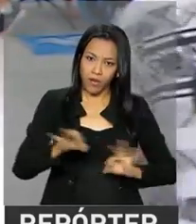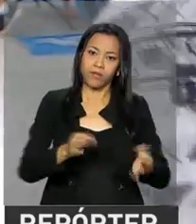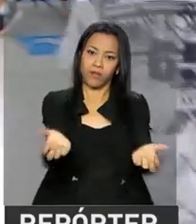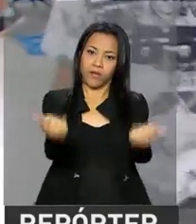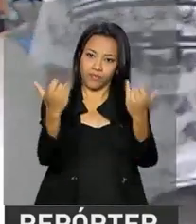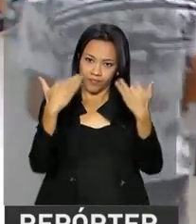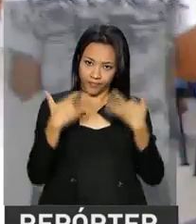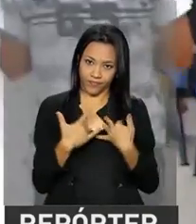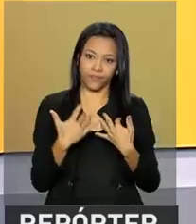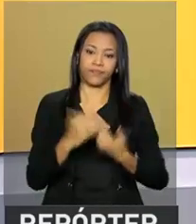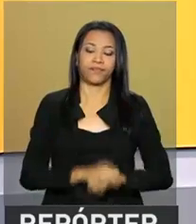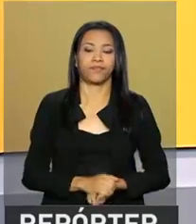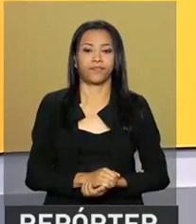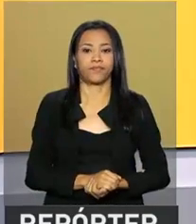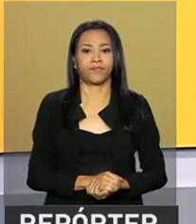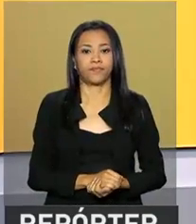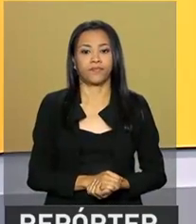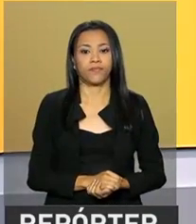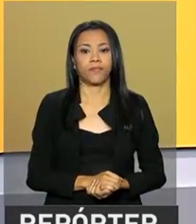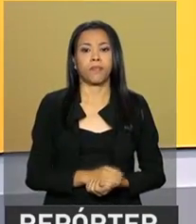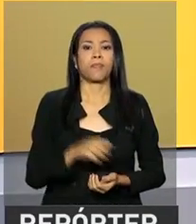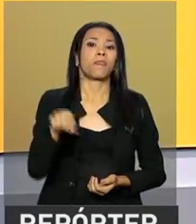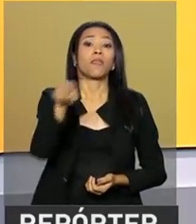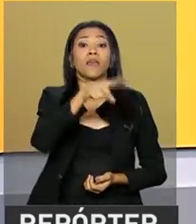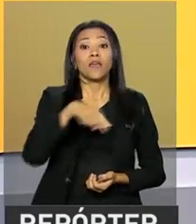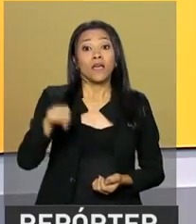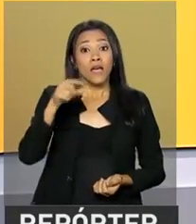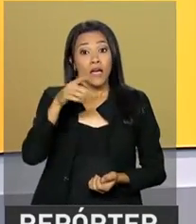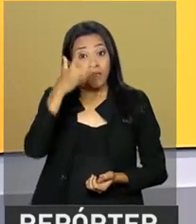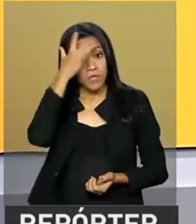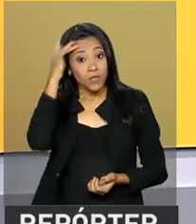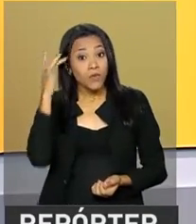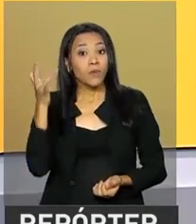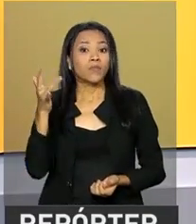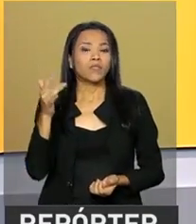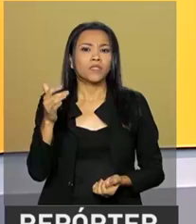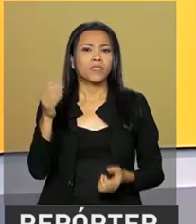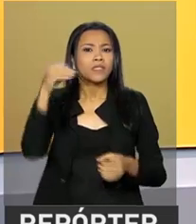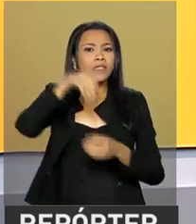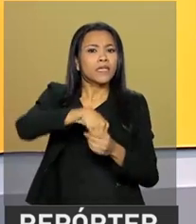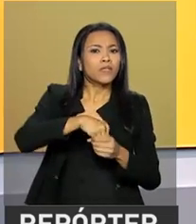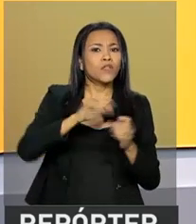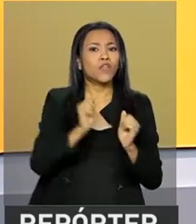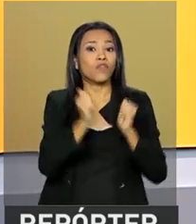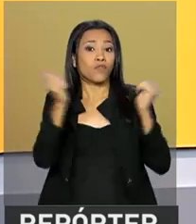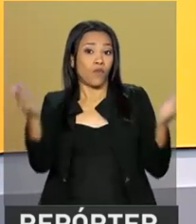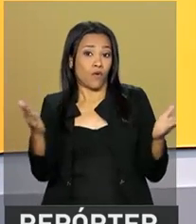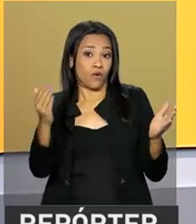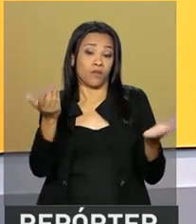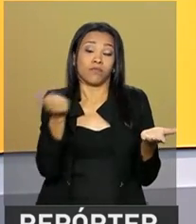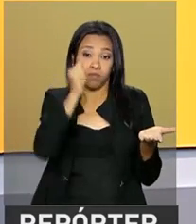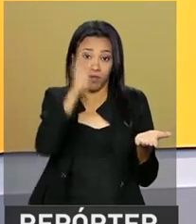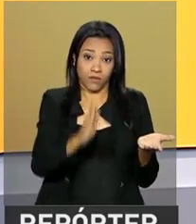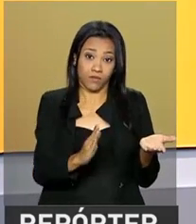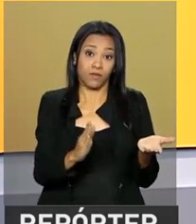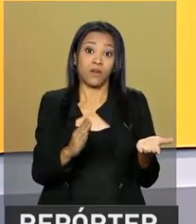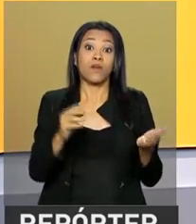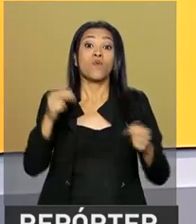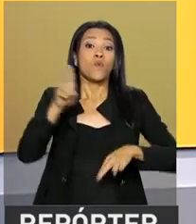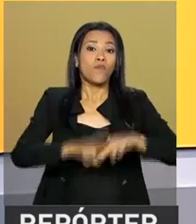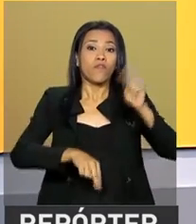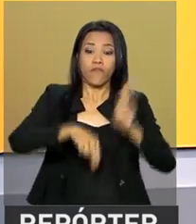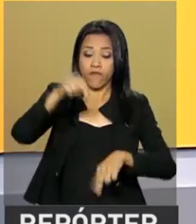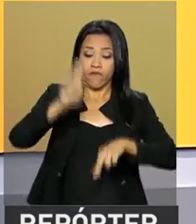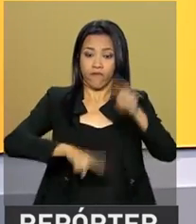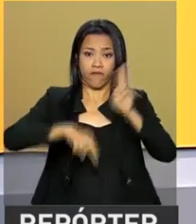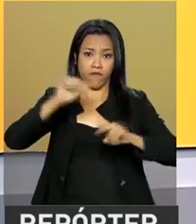melhor melhor maneira possível e por atrair muita gente de dentro e fora do país as tradicionais festas juninas